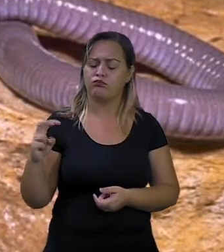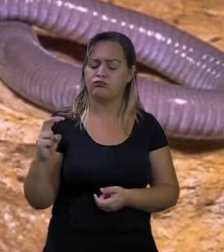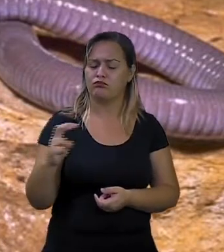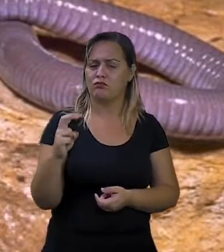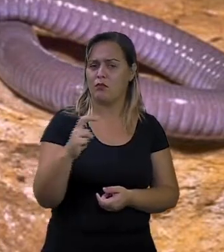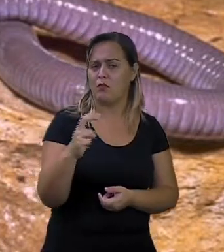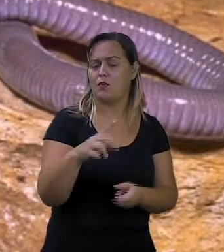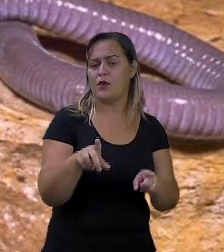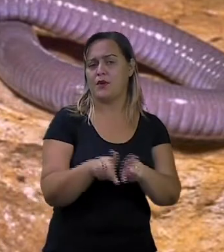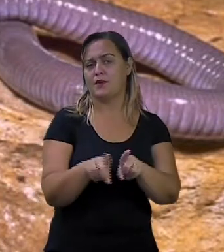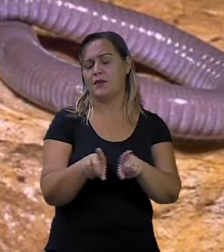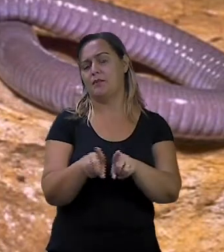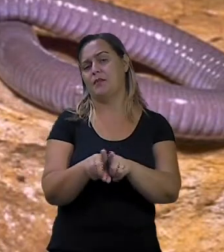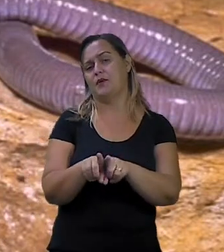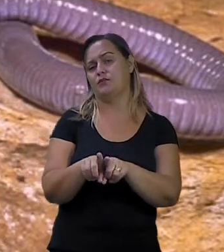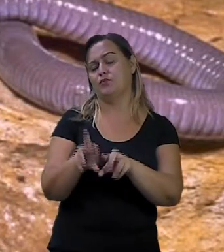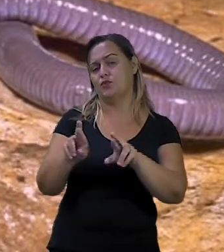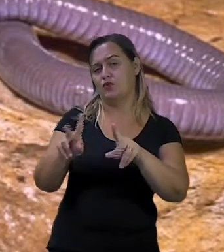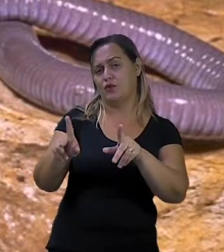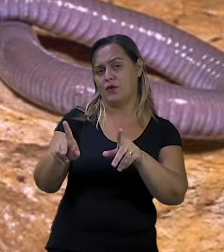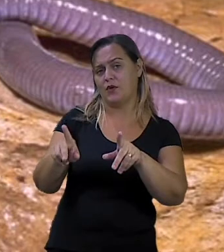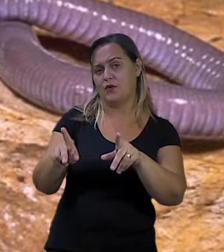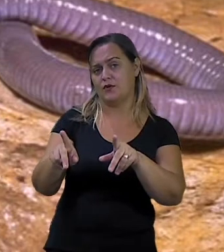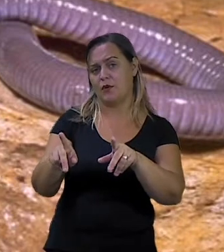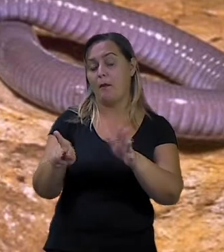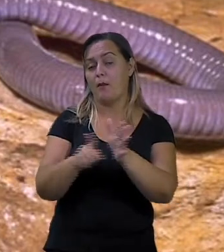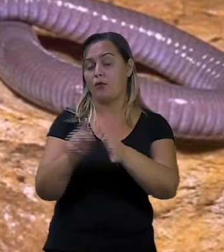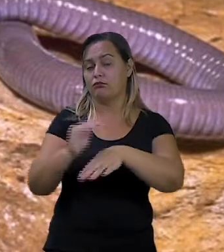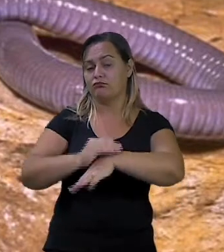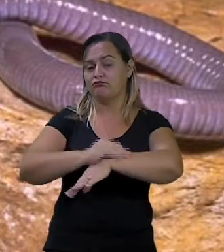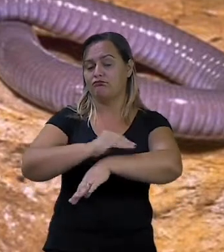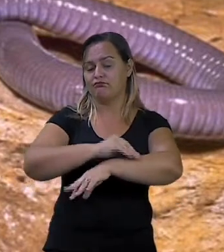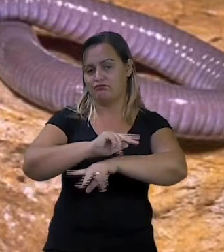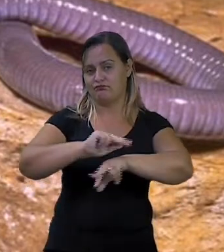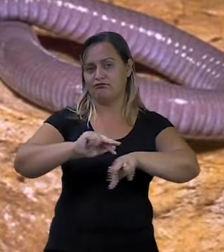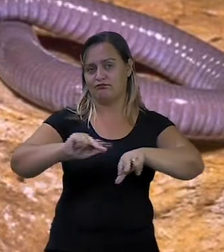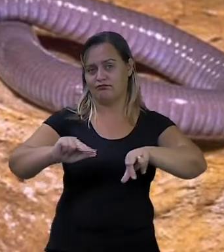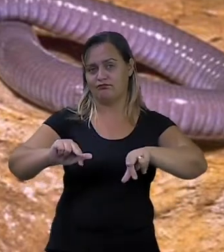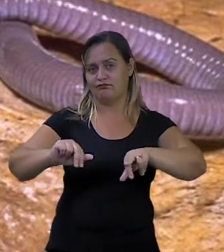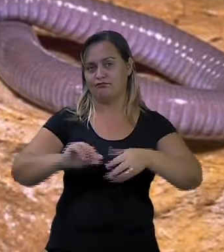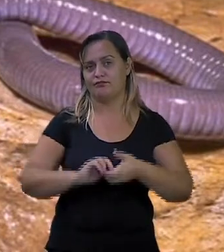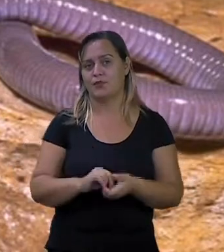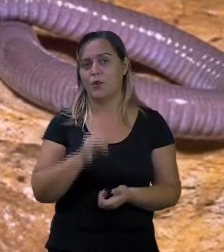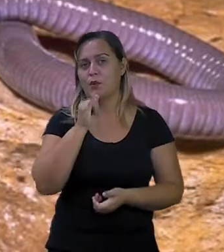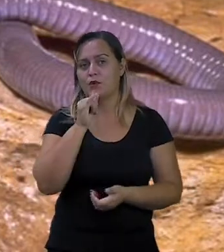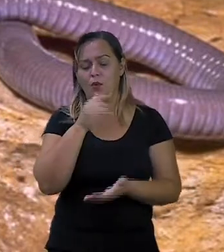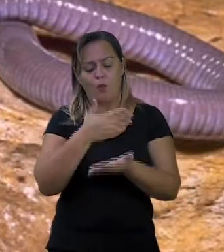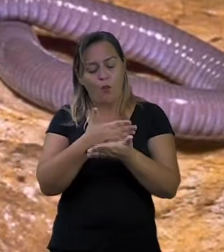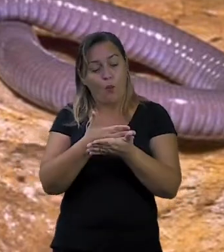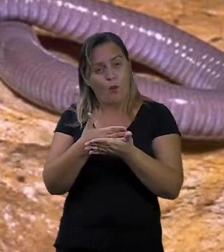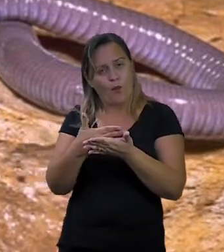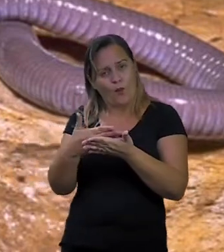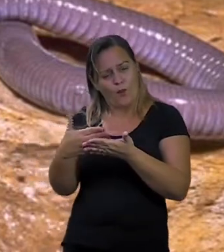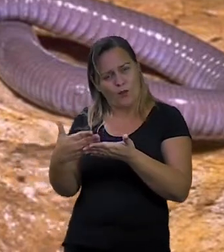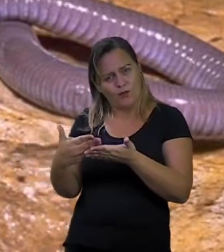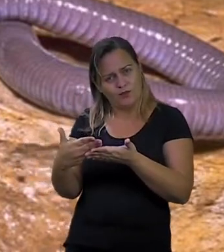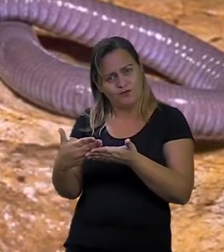vida dentro da água, como larvas, e a outra parte na